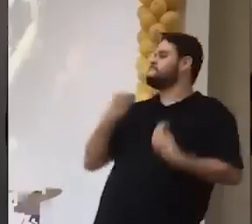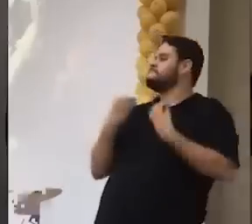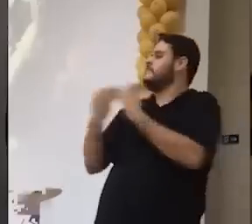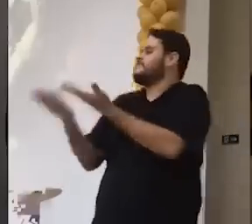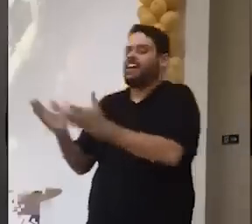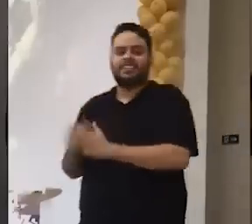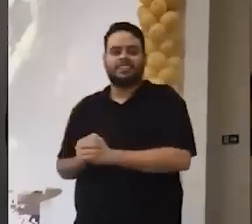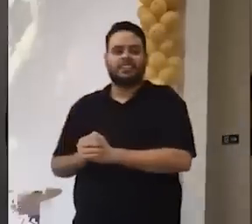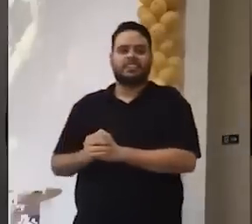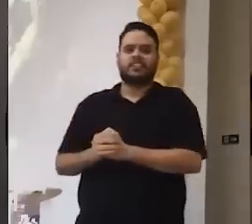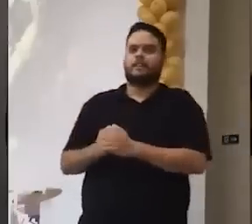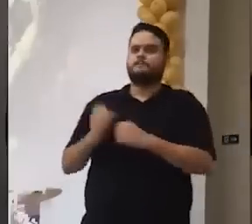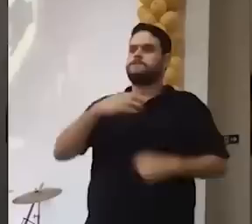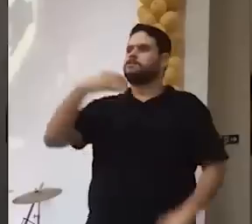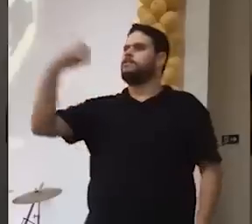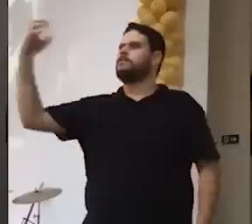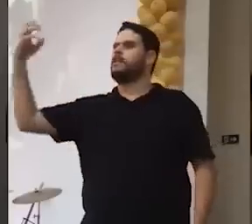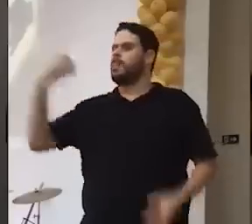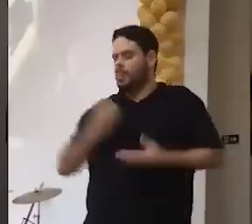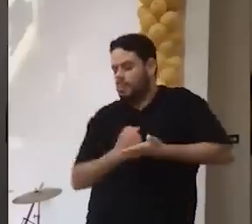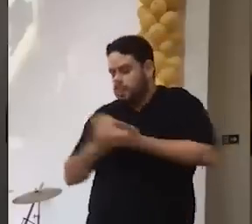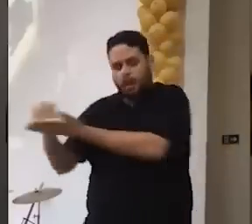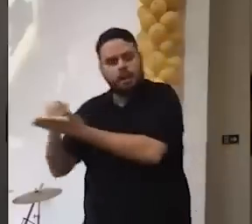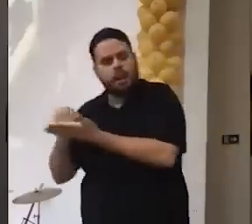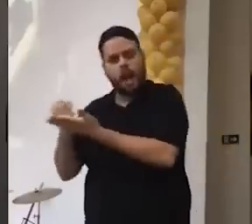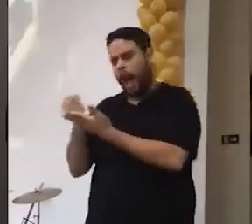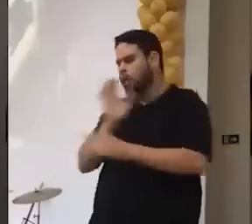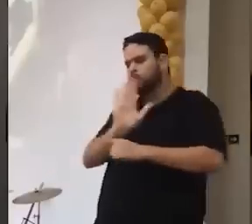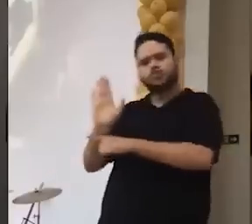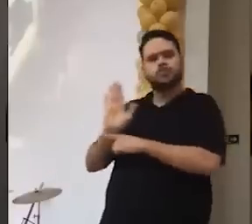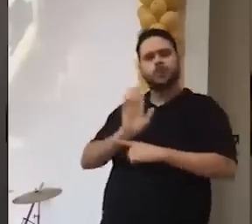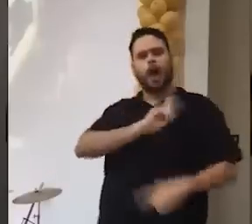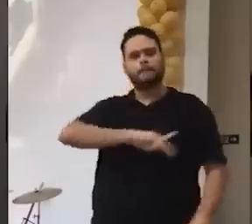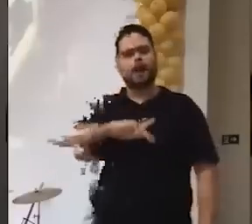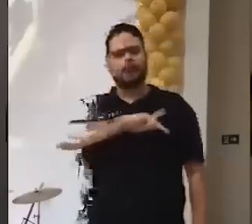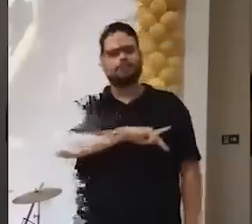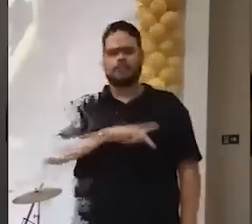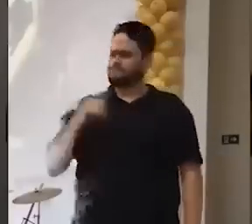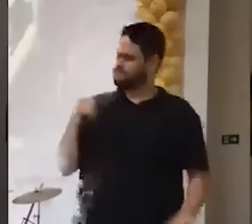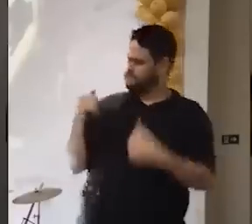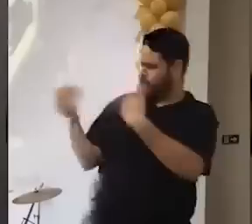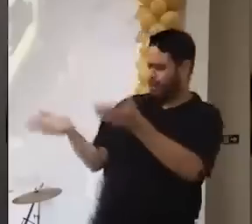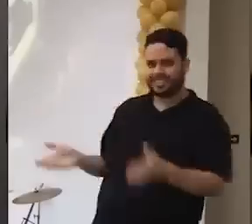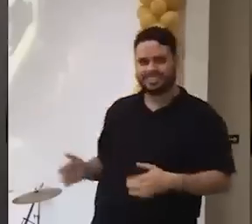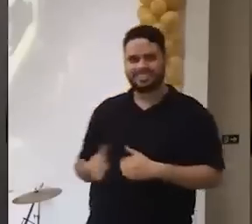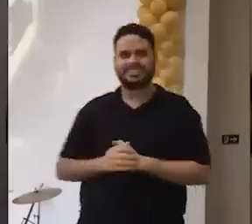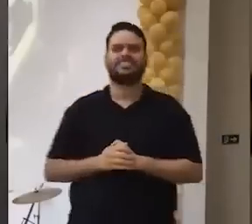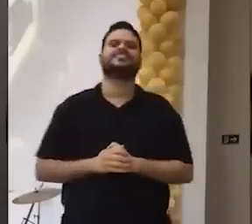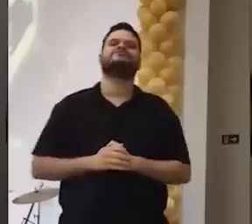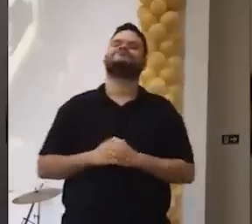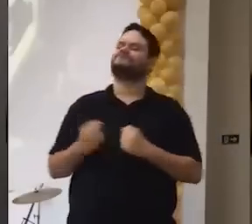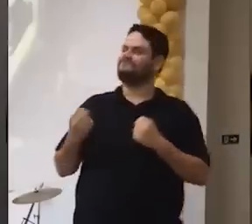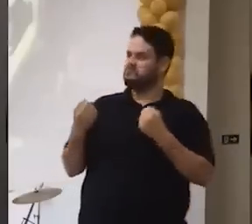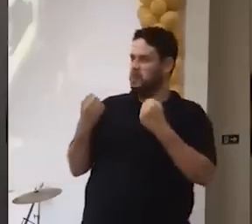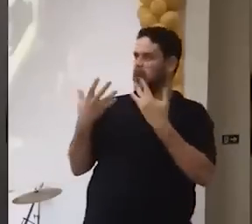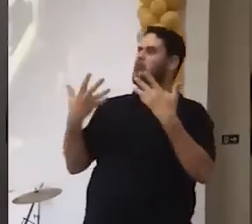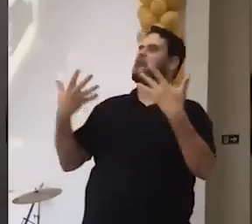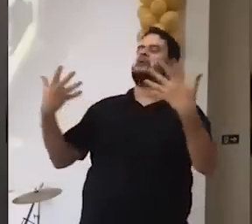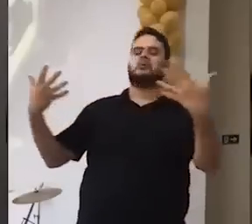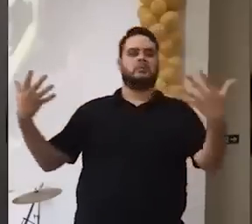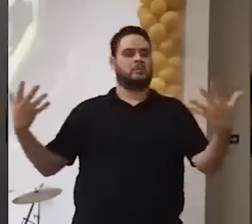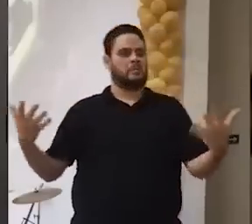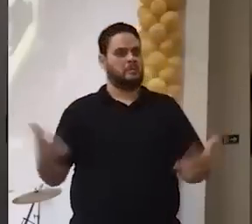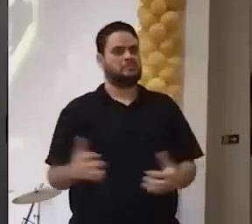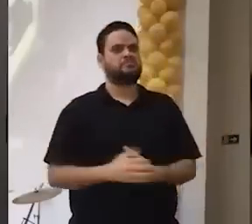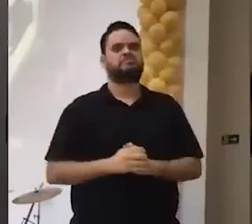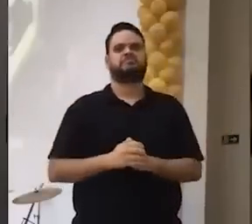da viagem, para socorrer e ajudar Paulo nas suas necessidades. Porta para fora, era uma bênção aquela igreja.